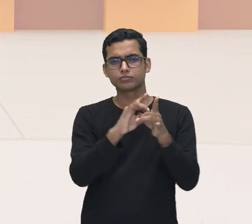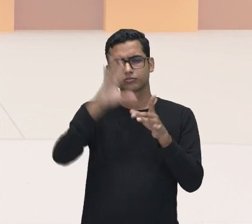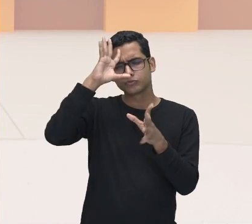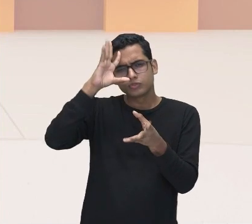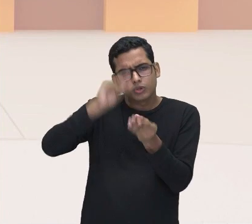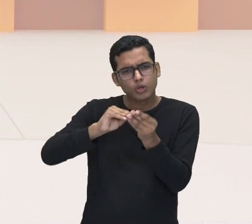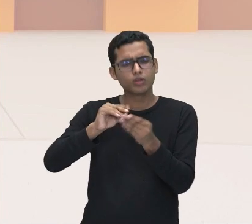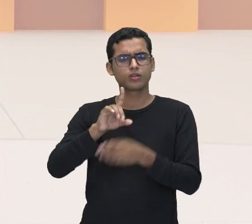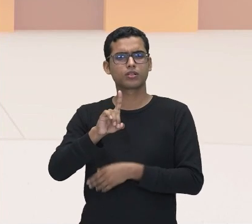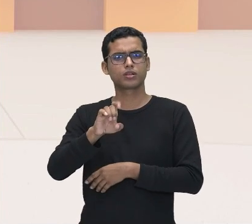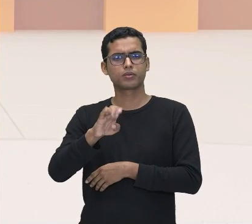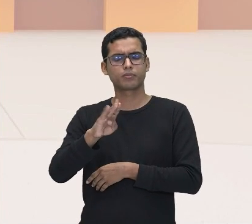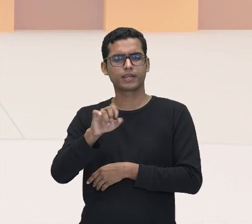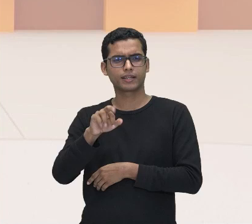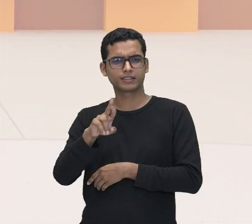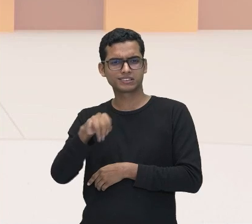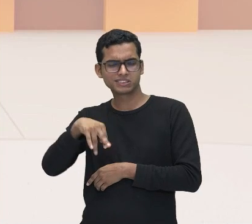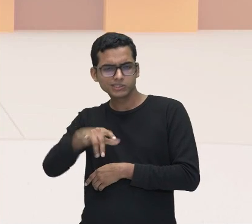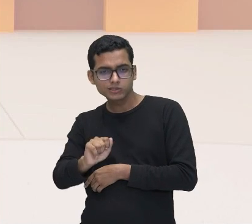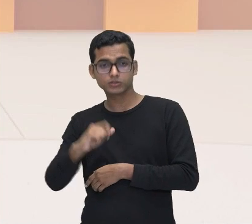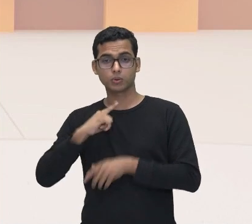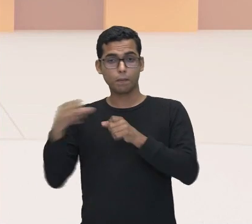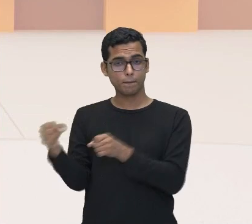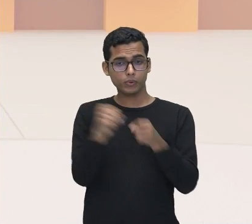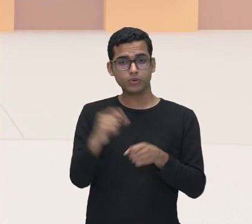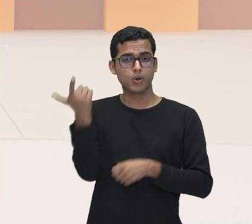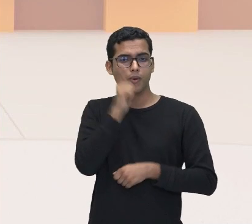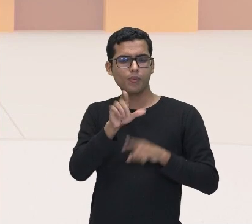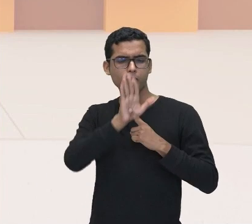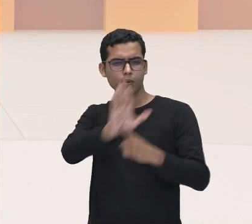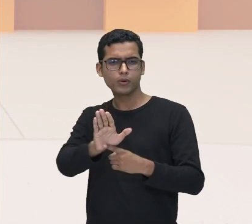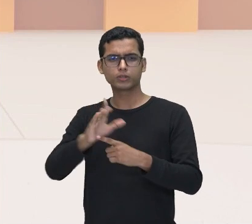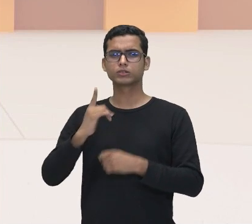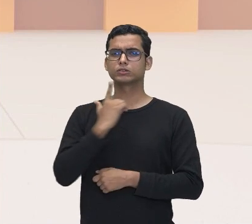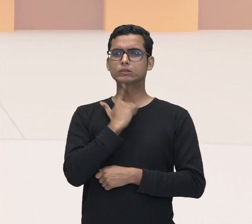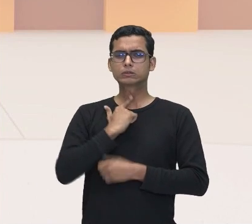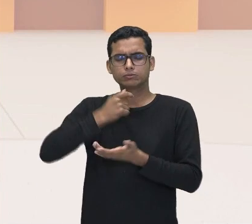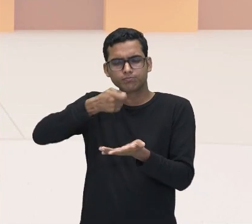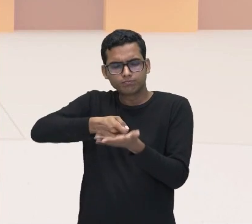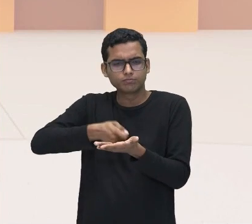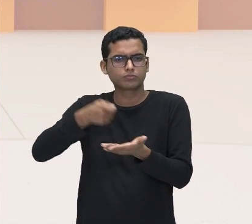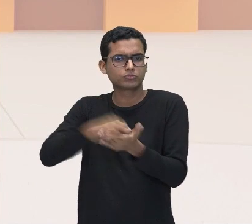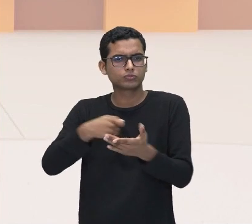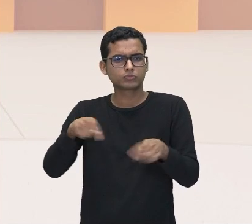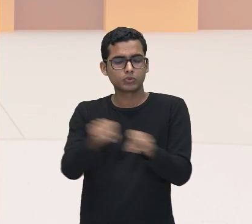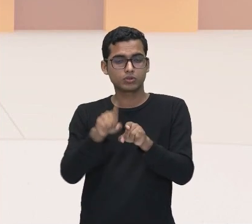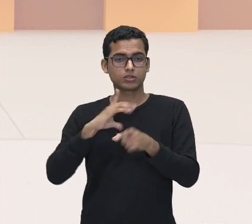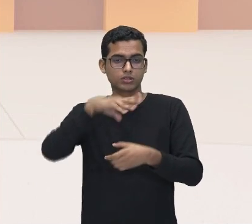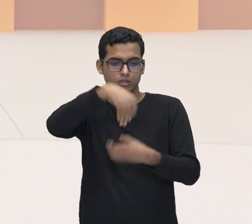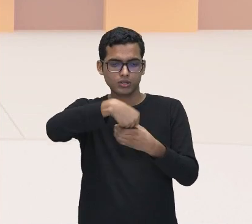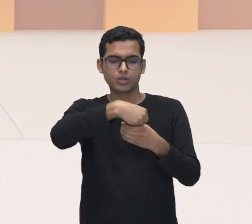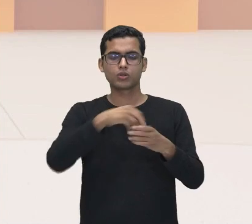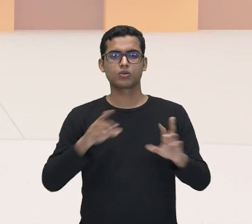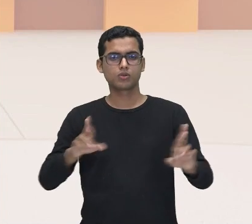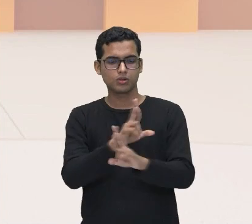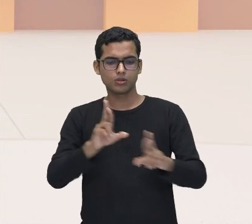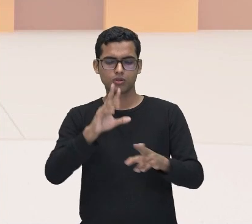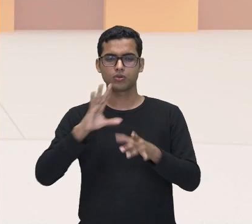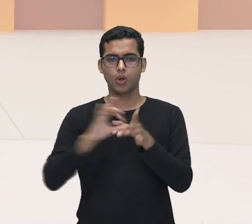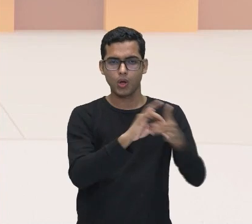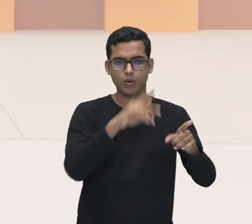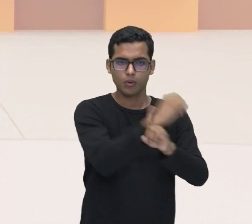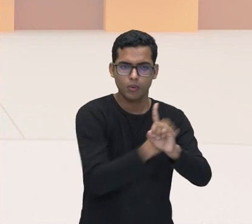a possibilidade de impor sua própria vontade numa relação social, mesmo que